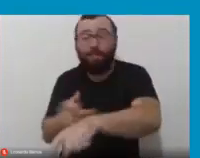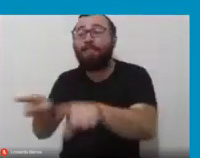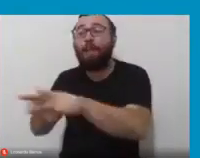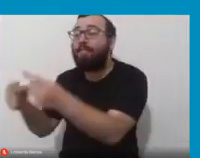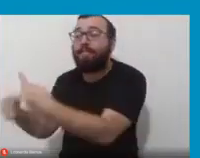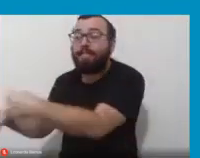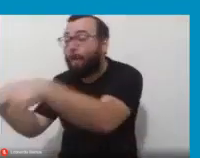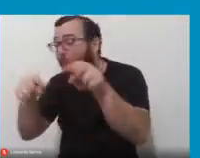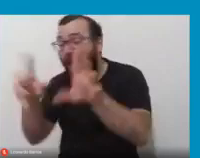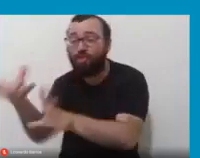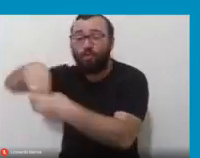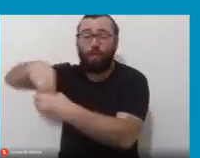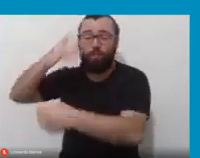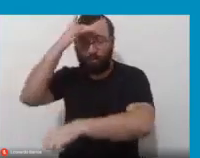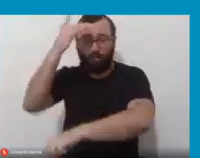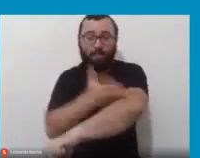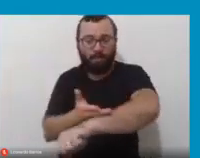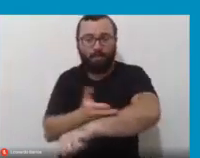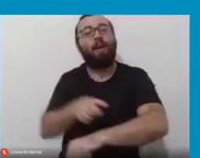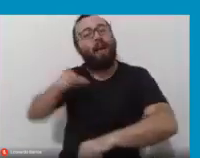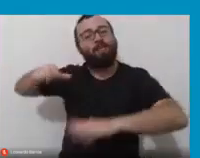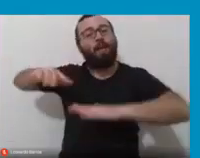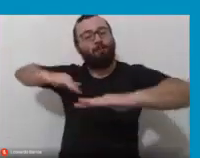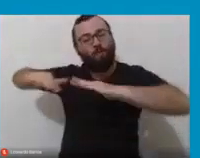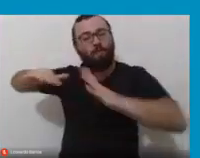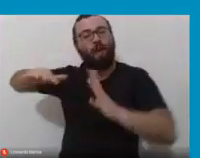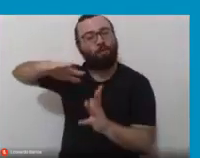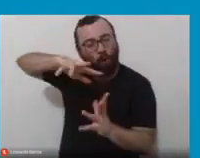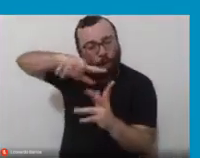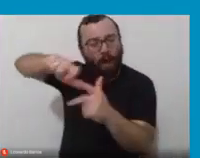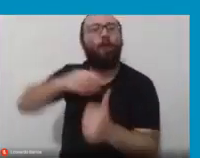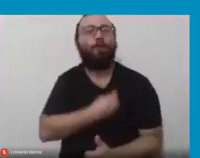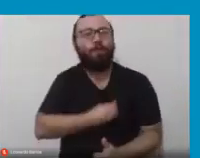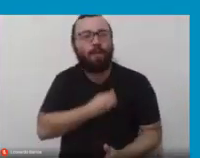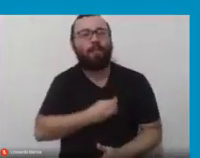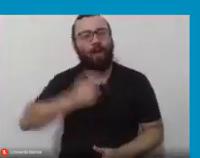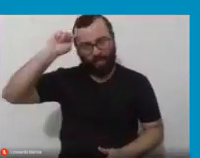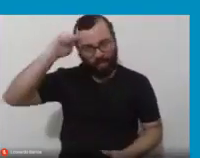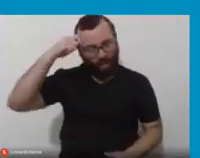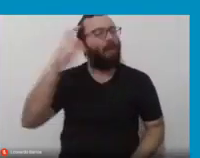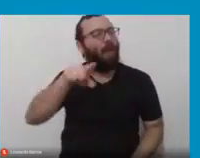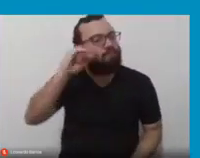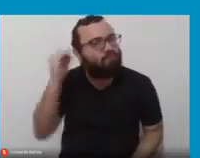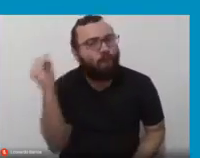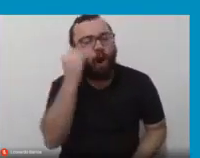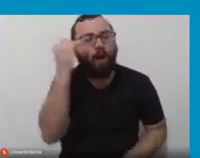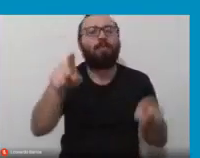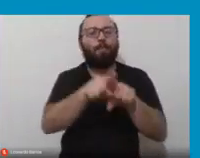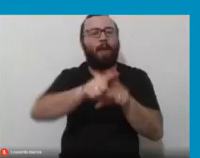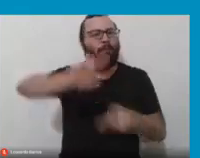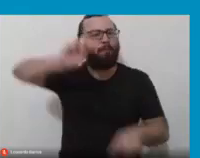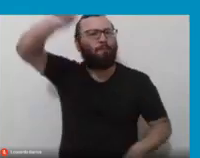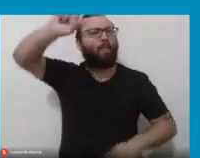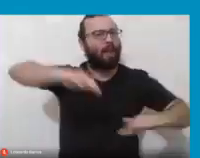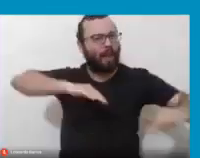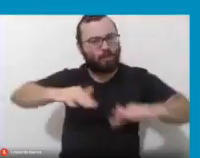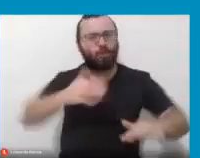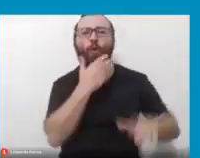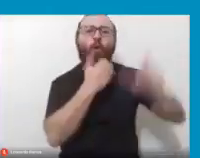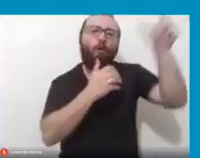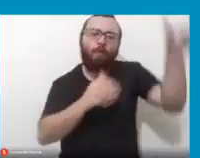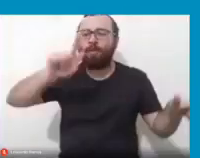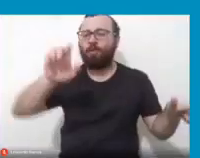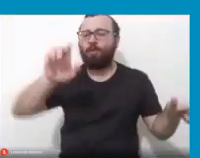também, neste movimento global que nós estamos fazendo, de que vidas negras importam, de protesto pela morte de George Floyd e